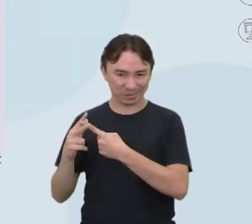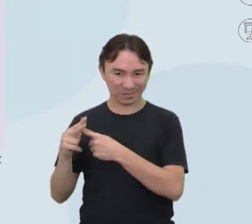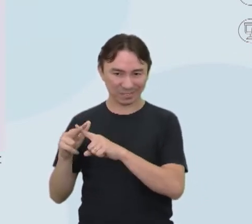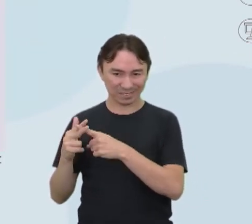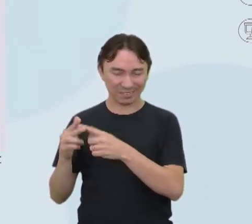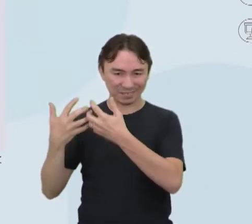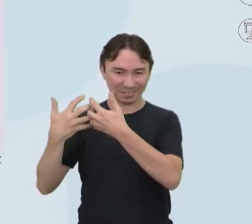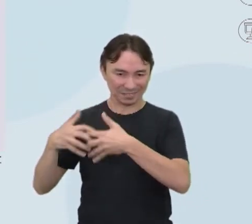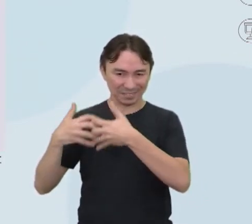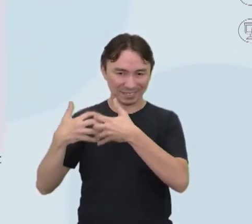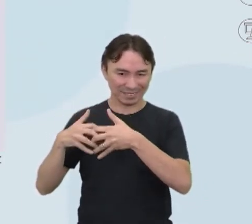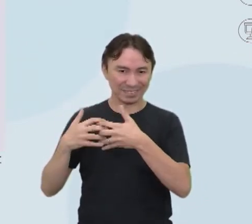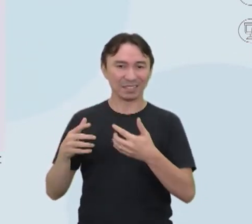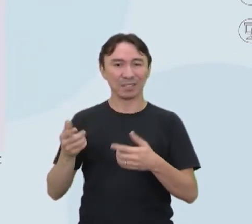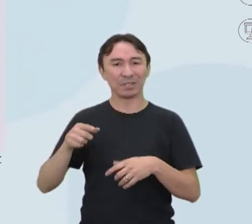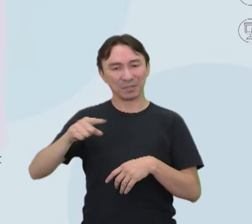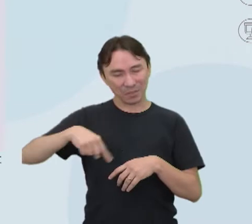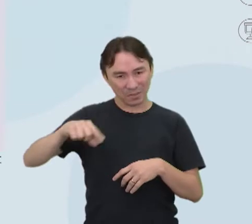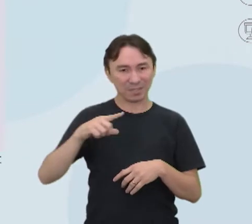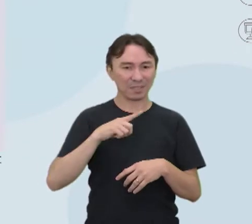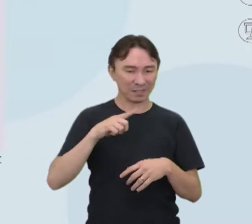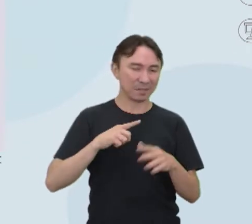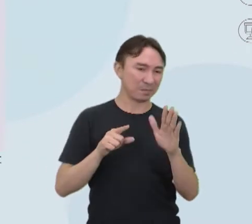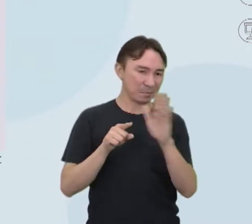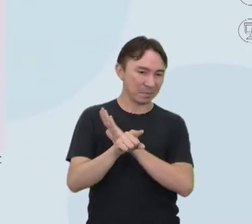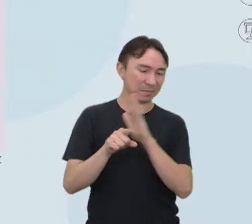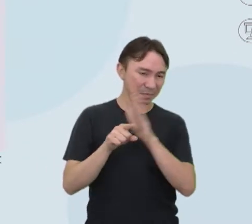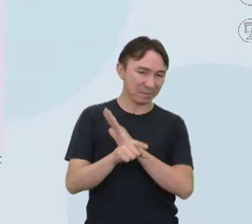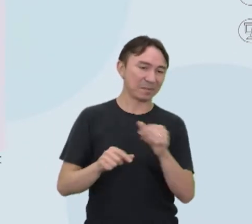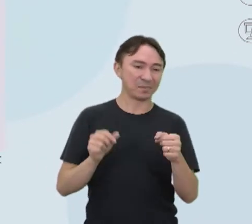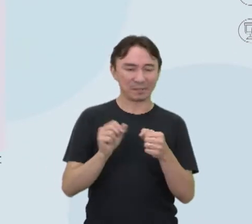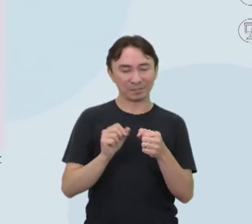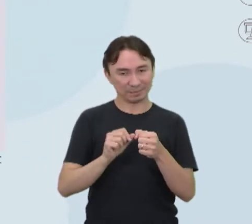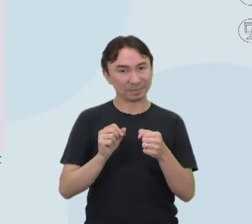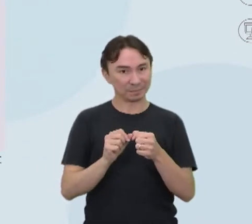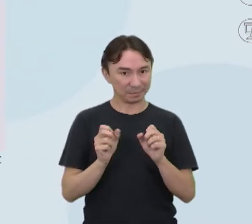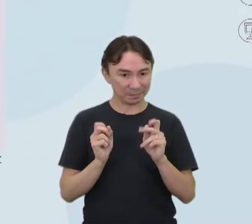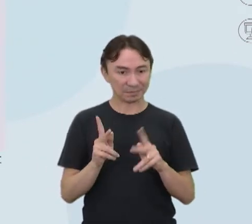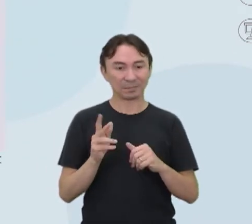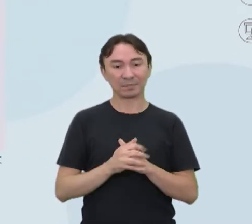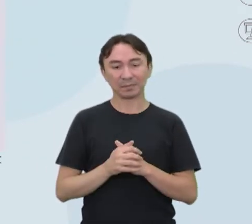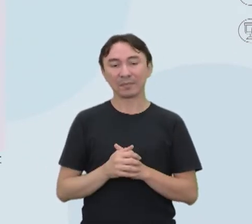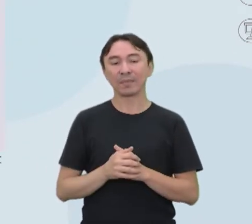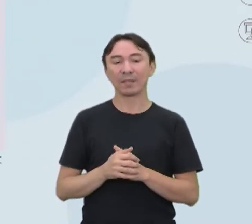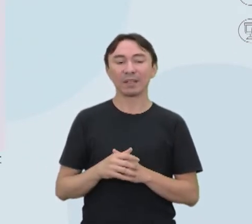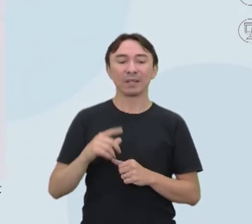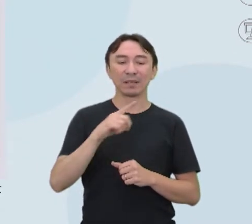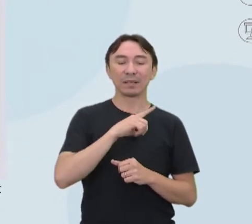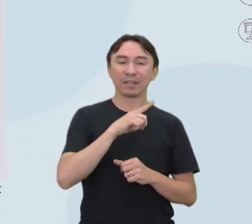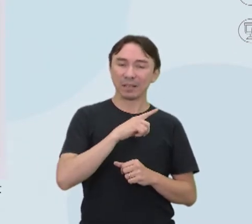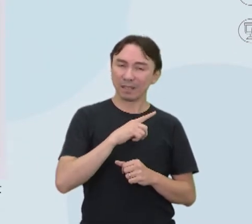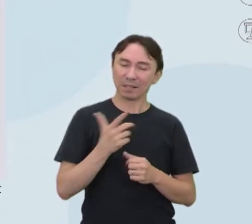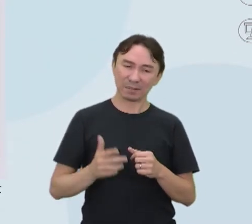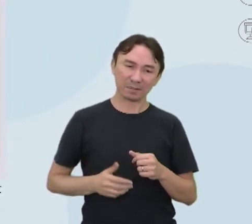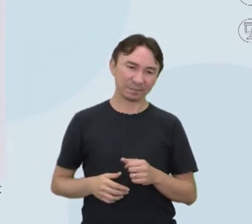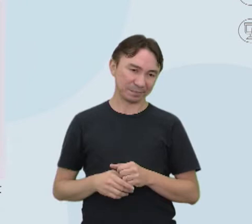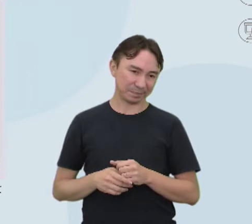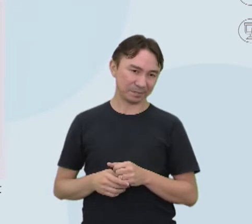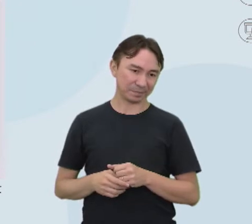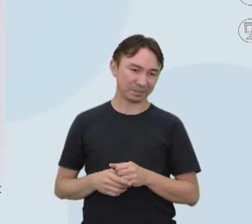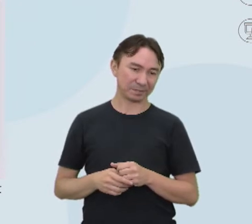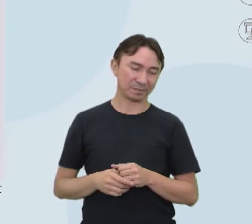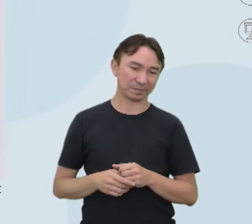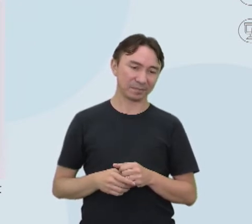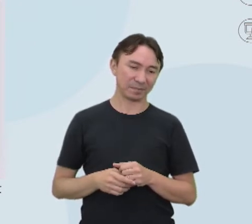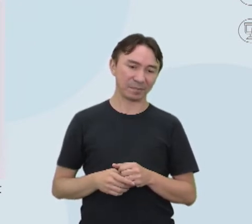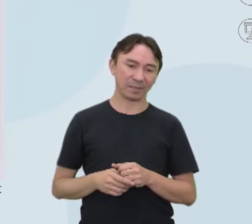perguntas, que é onde a gente realmente vai fazer o formulário, tá bom? Só pra situar eles. A gente tá na primeira aba. Ok. Pode ir pro próximo. Próximo. Tá bom. Aí